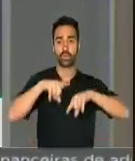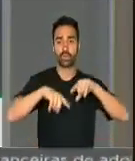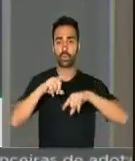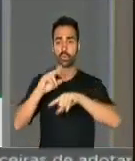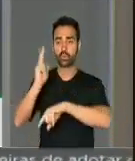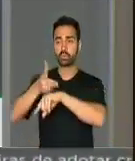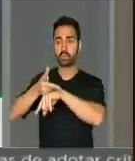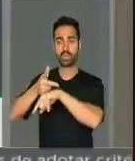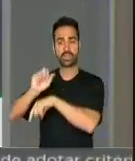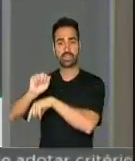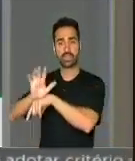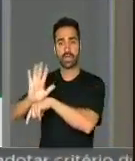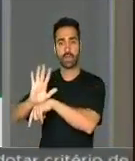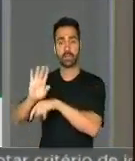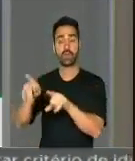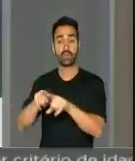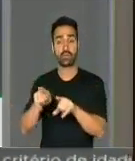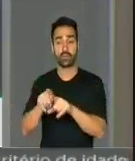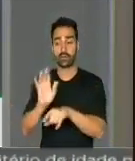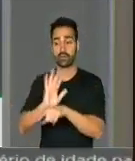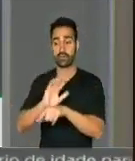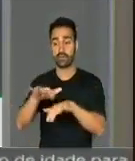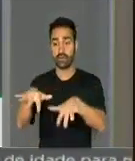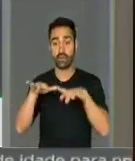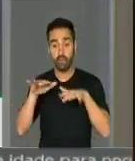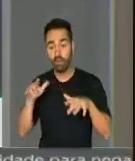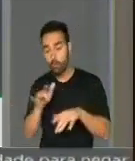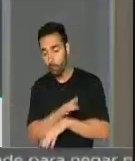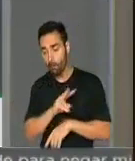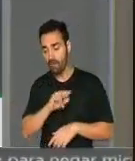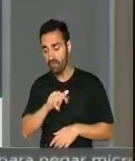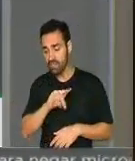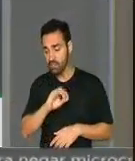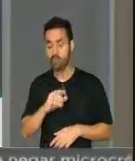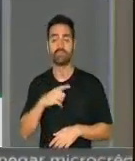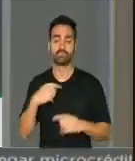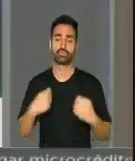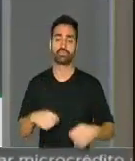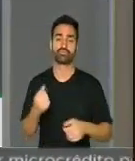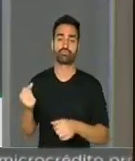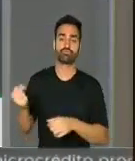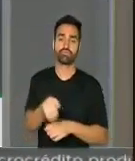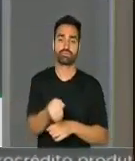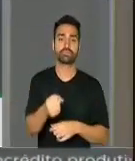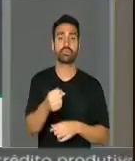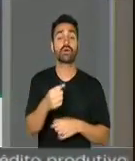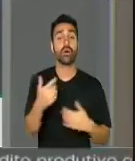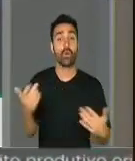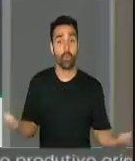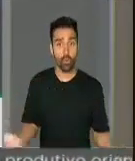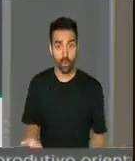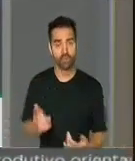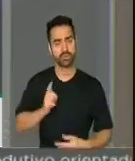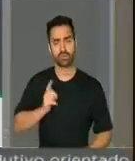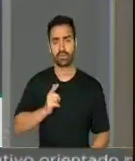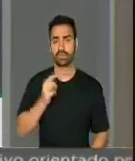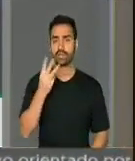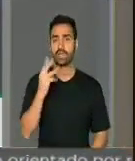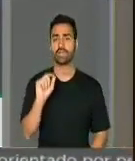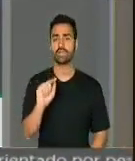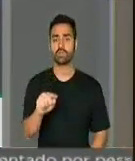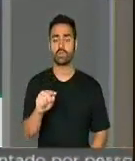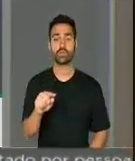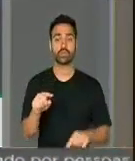fundamental para diminuir a defasagem das salas de cinema no Brasil. O circuito exibidor conta atualmente com aproximadamente 3 mil